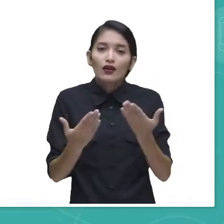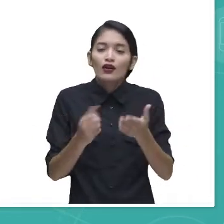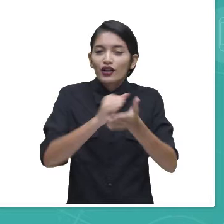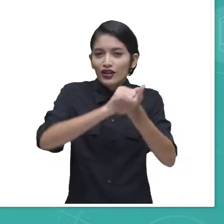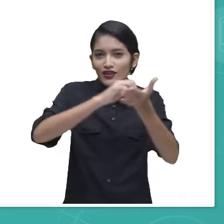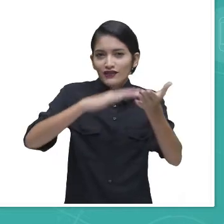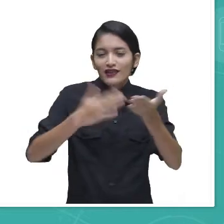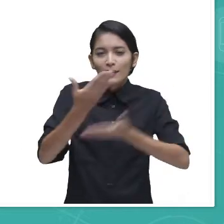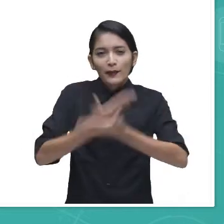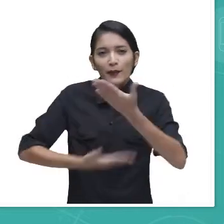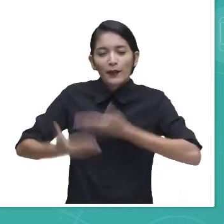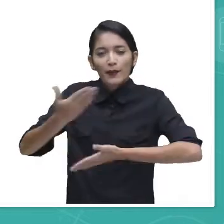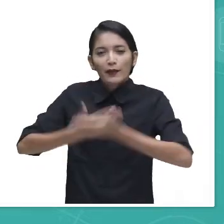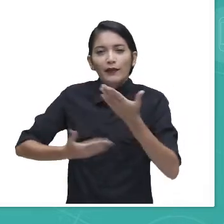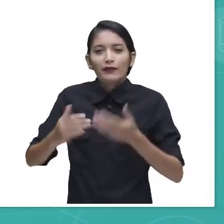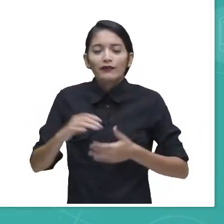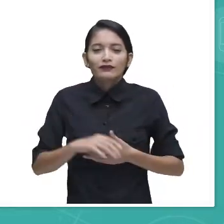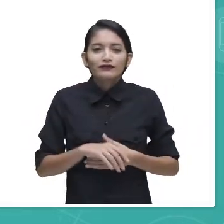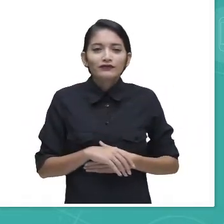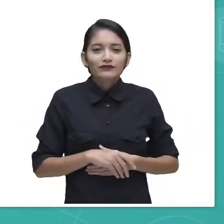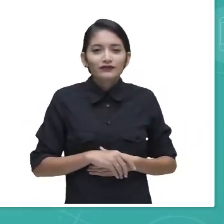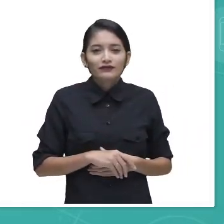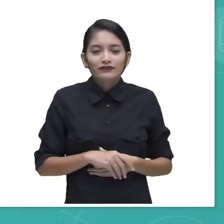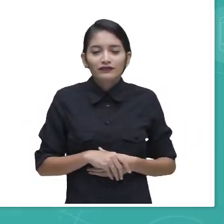atividade interativa.